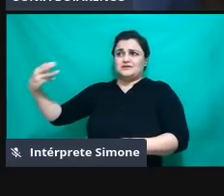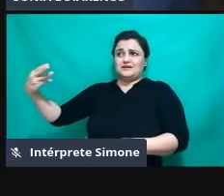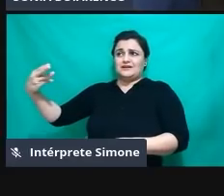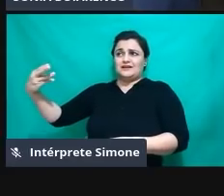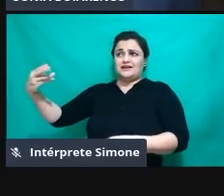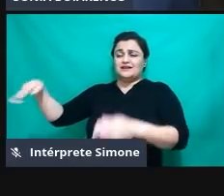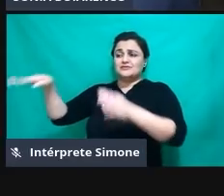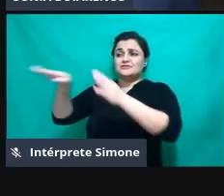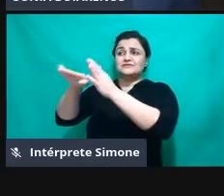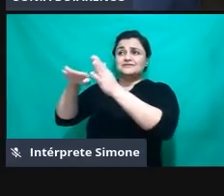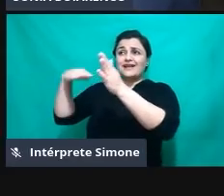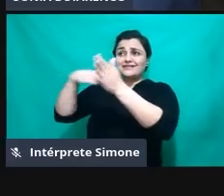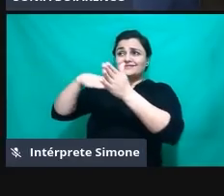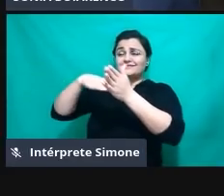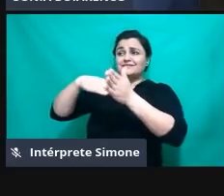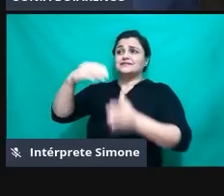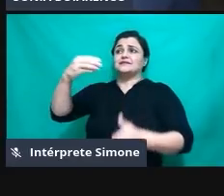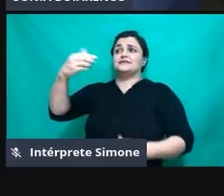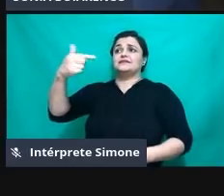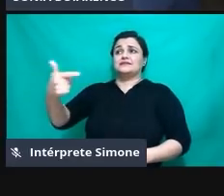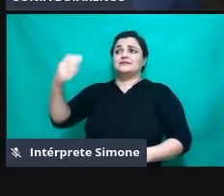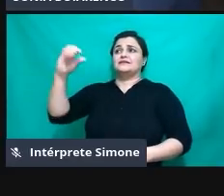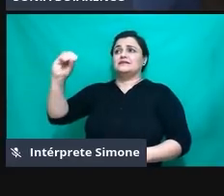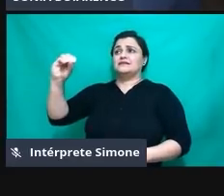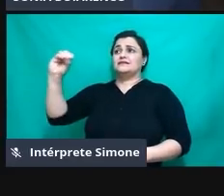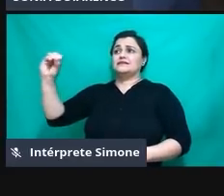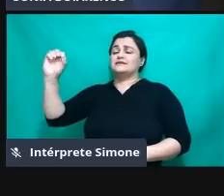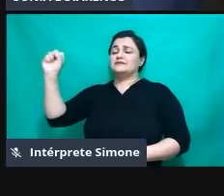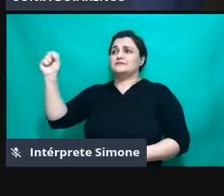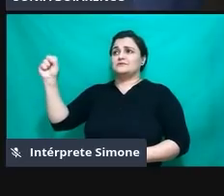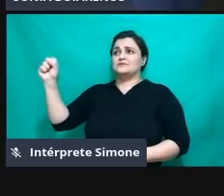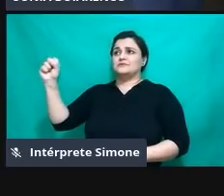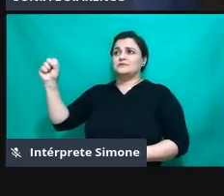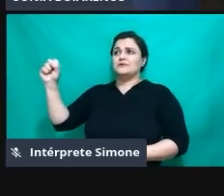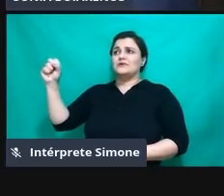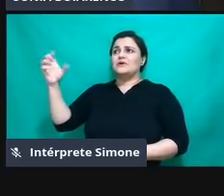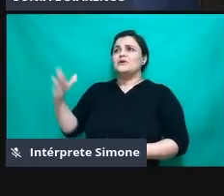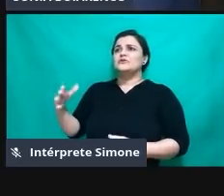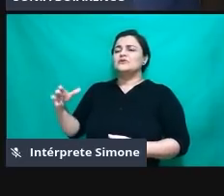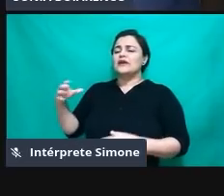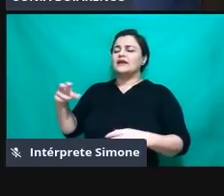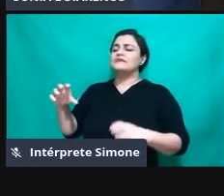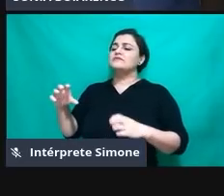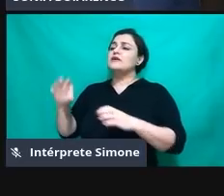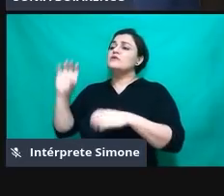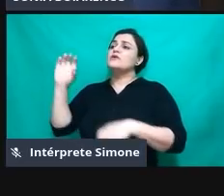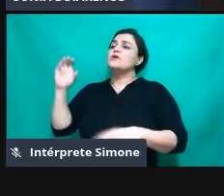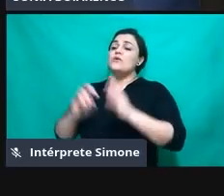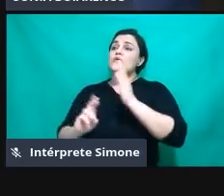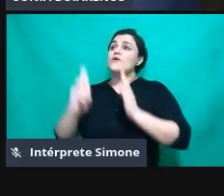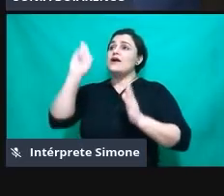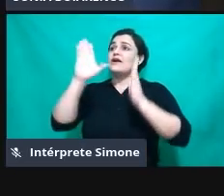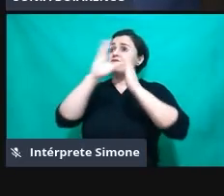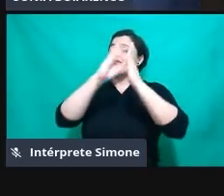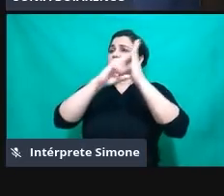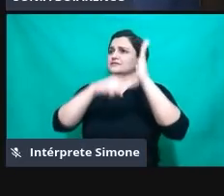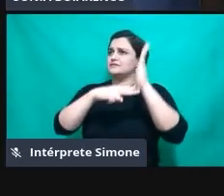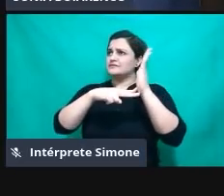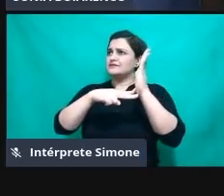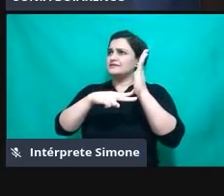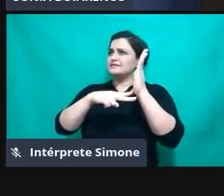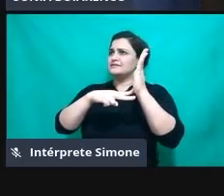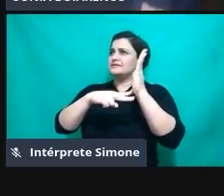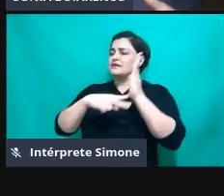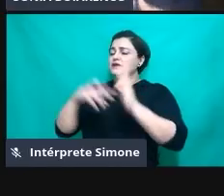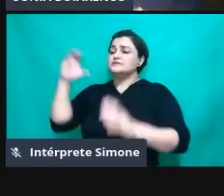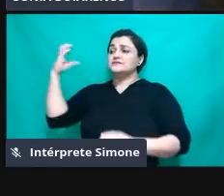dos itinerários científicos e culturais, né? Esse referencial, ele ficou um bom tempo na